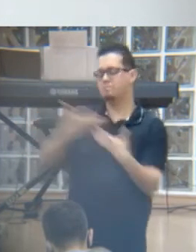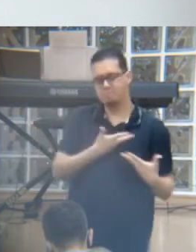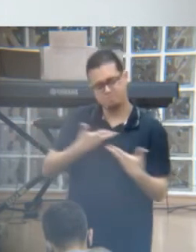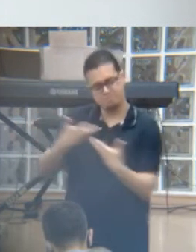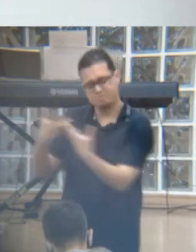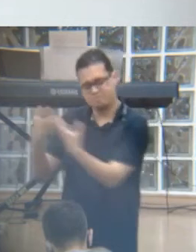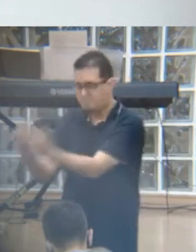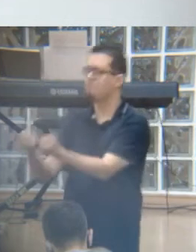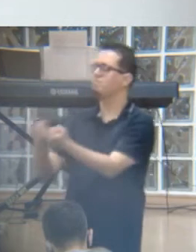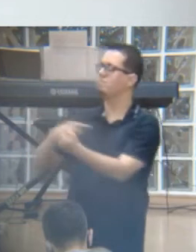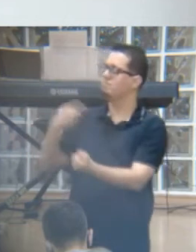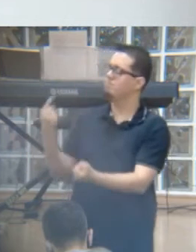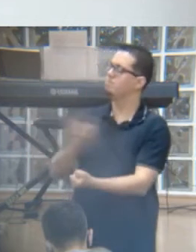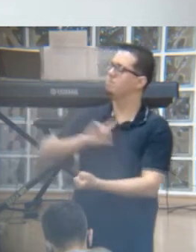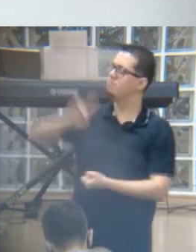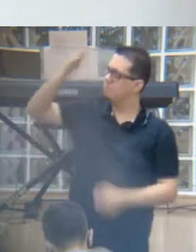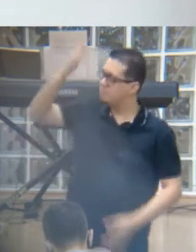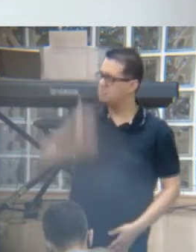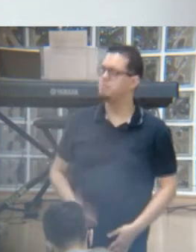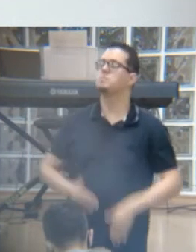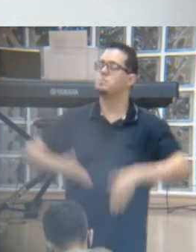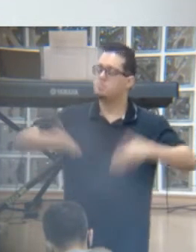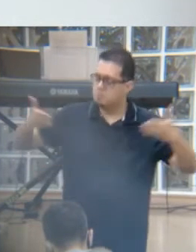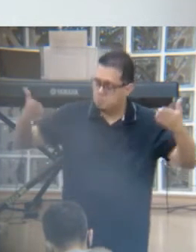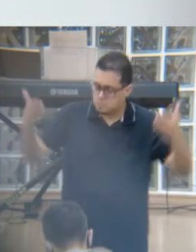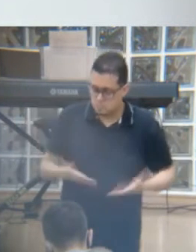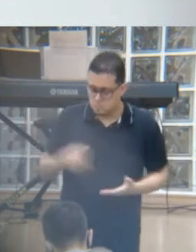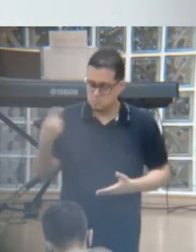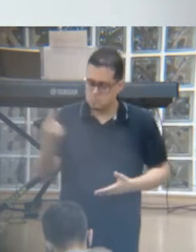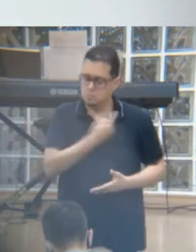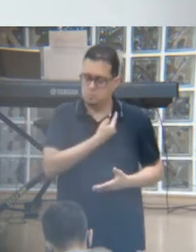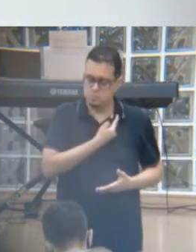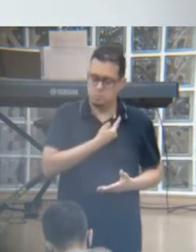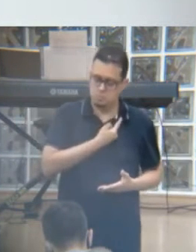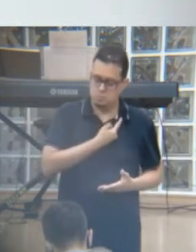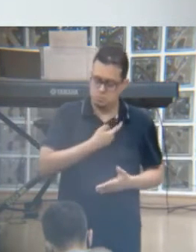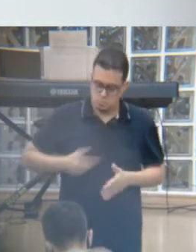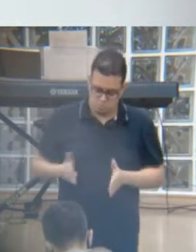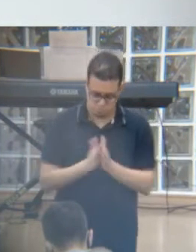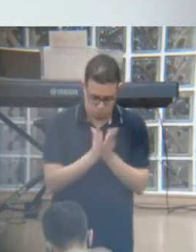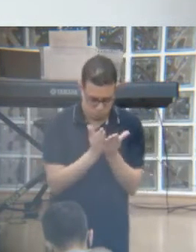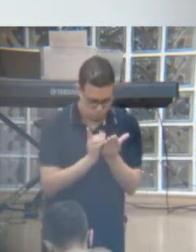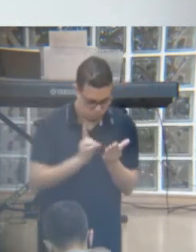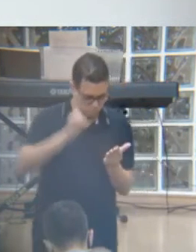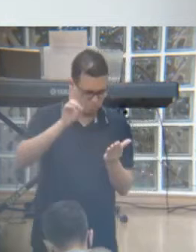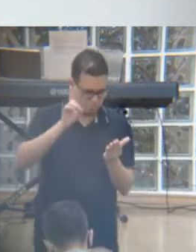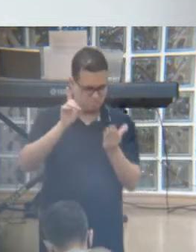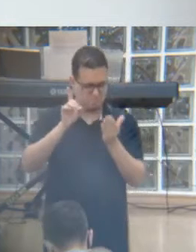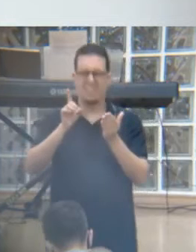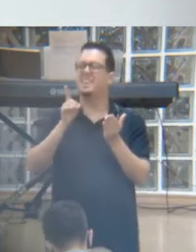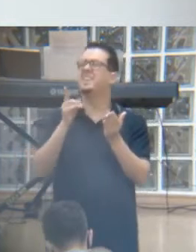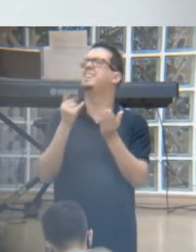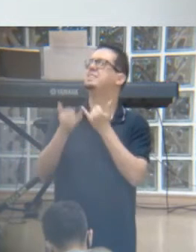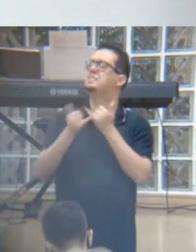especial agora que nos reunimos à volta da Tua palavra, nos assentamos aos Teus